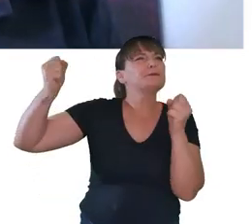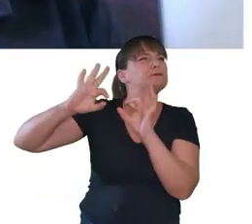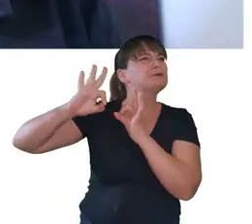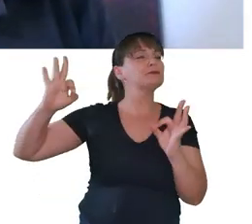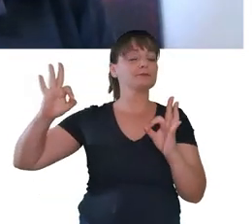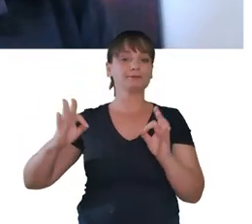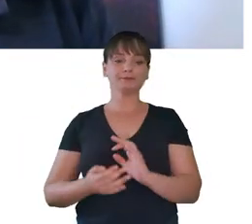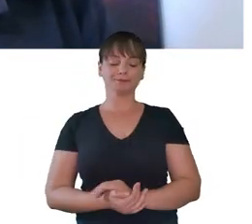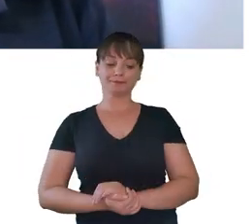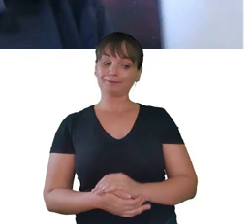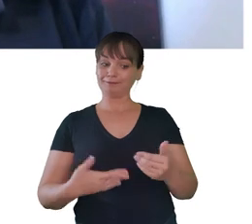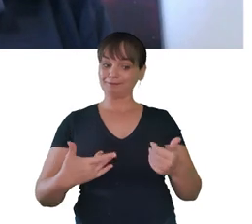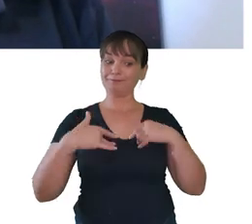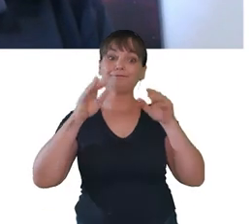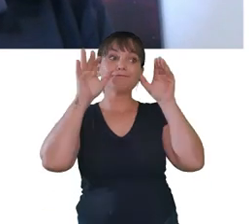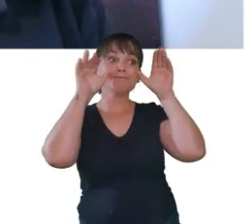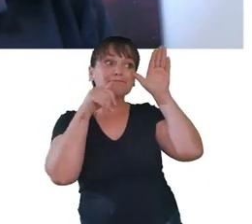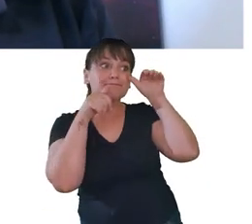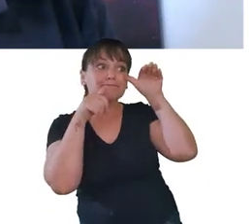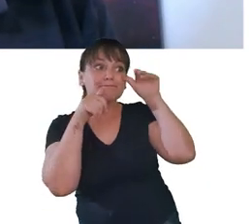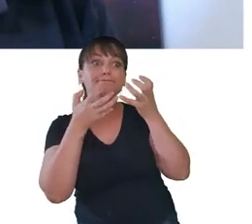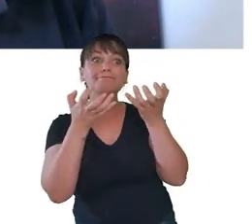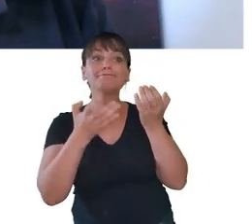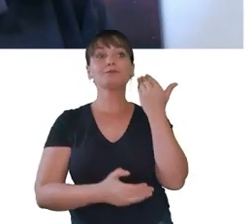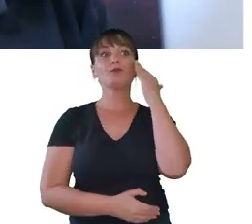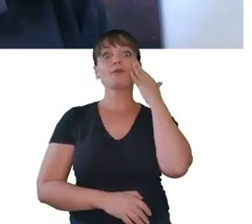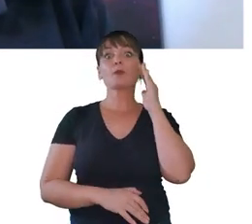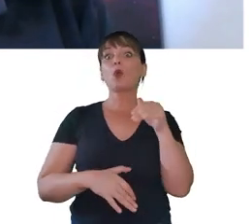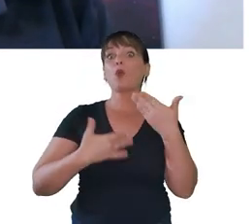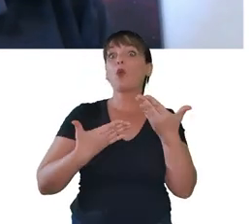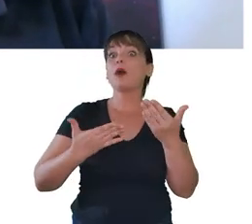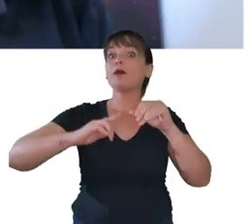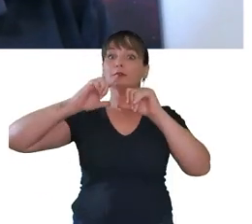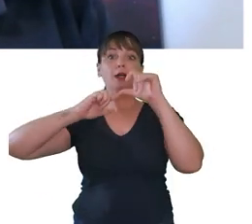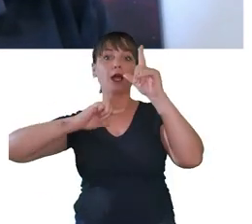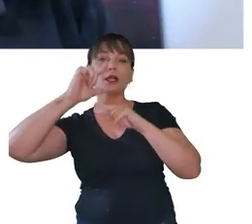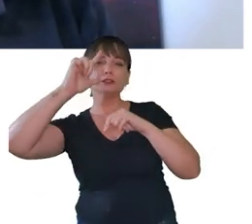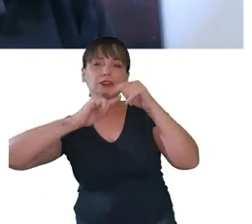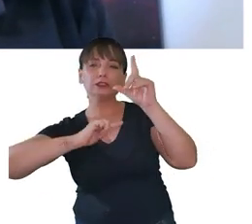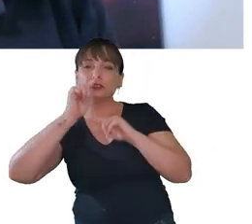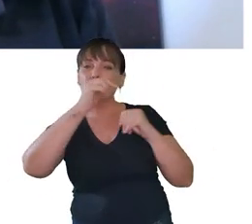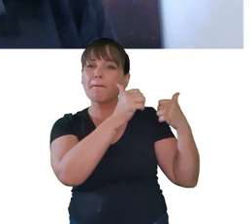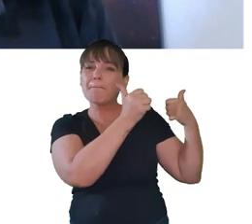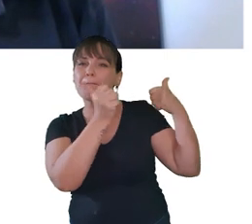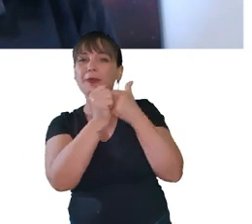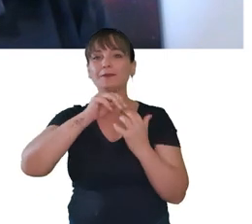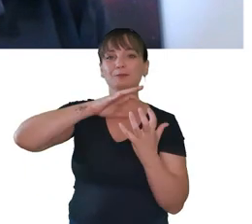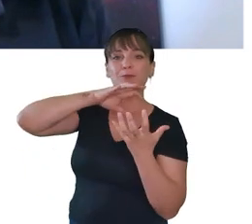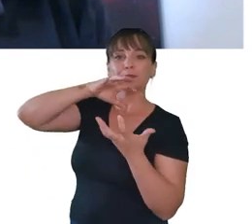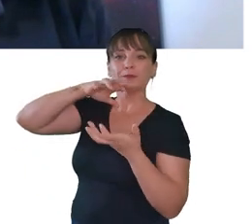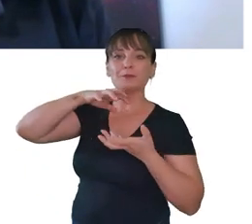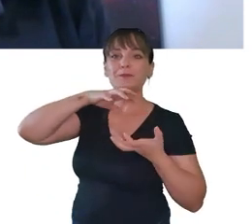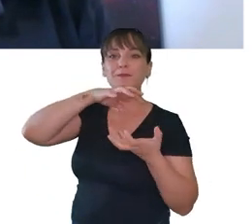essa. Agora, eu sou muito curioso e eu queria entender uma coisa. Qual é a estrela mais próxima